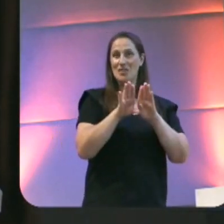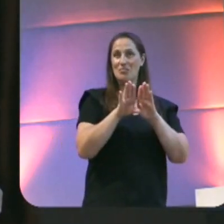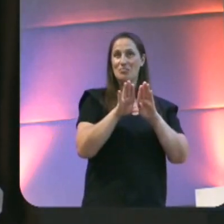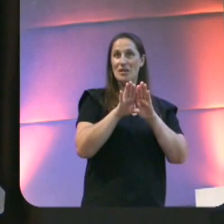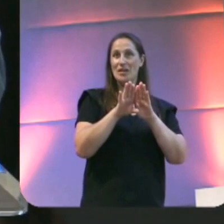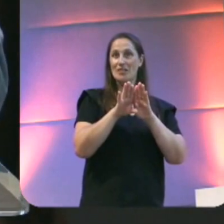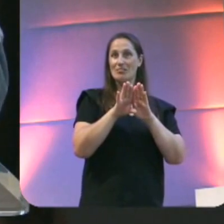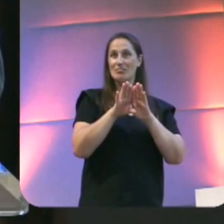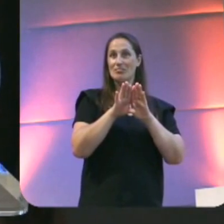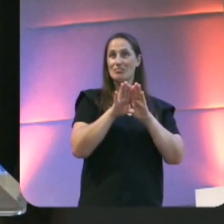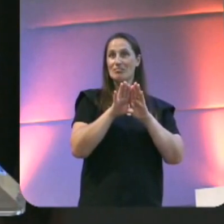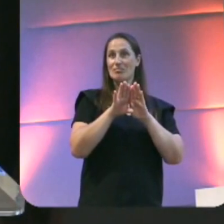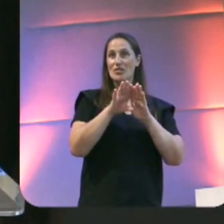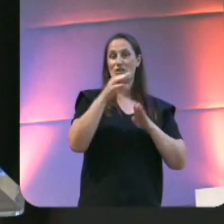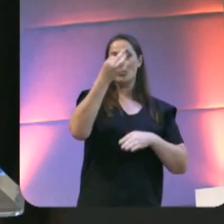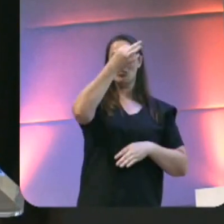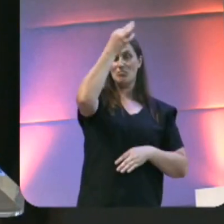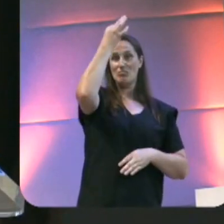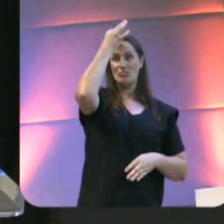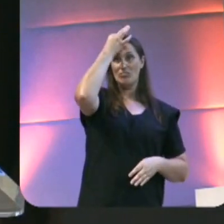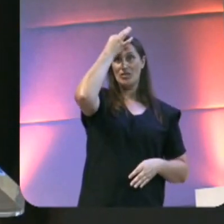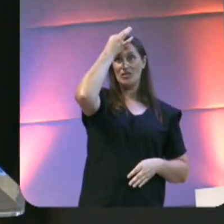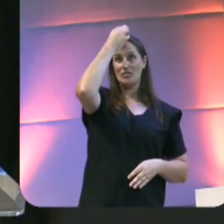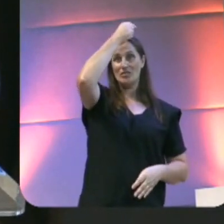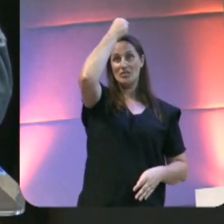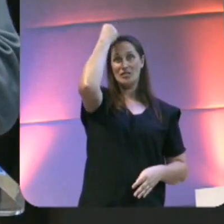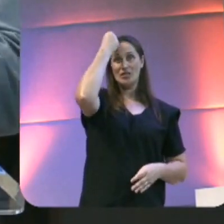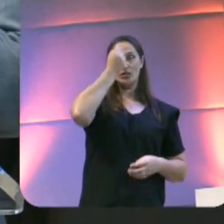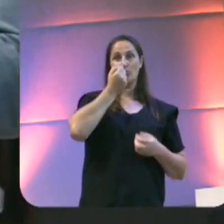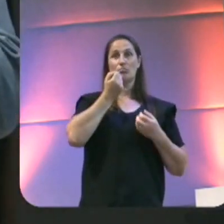do Espírito Santo sobre nós.